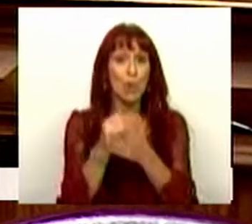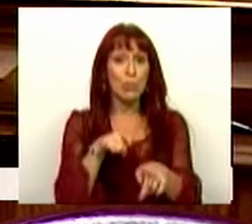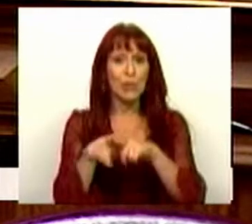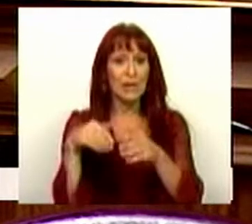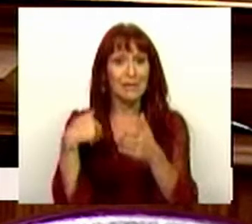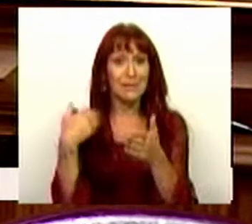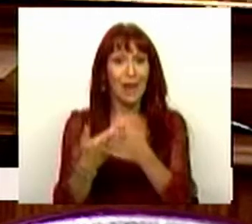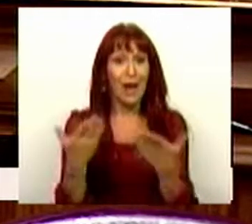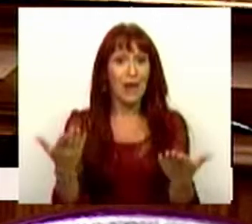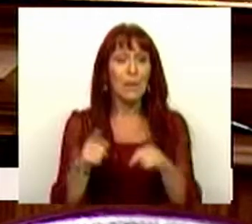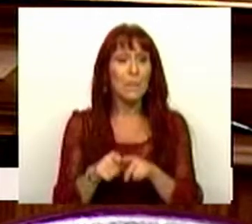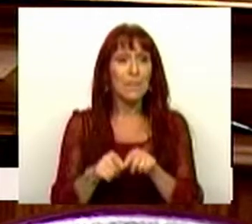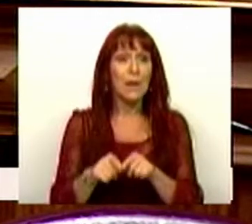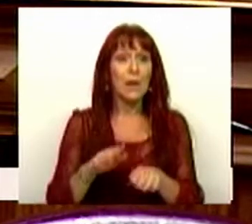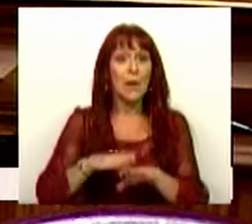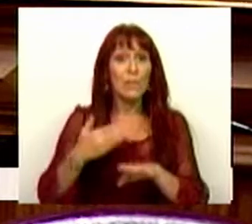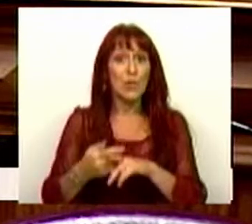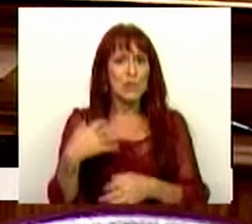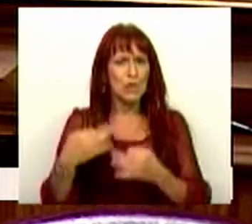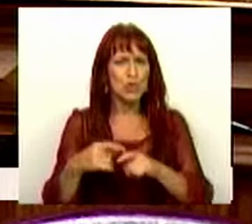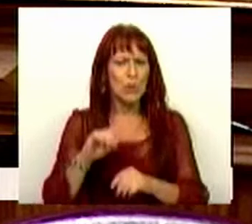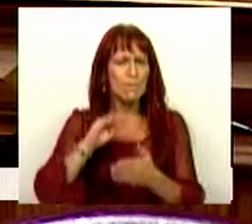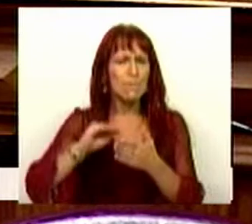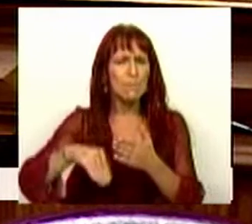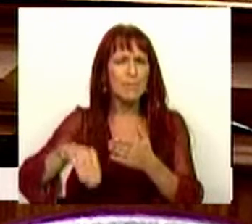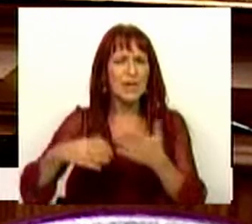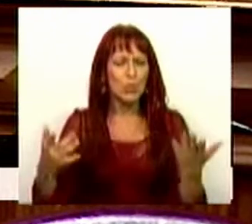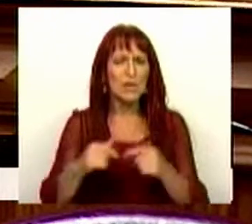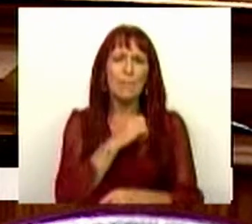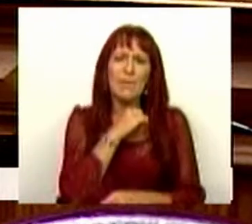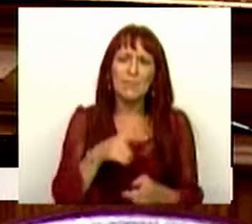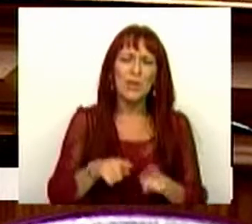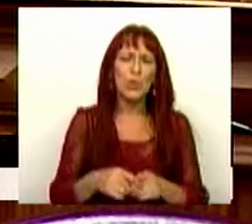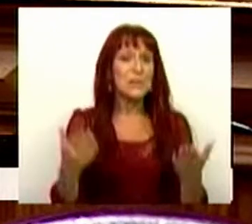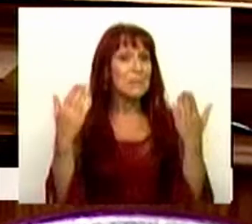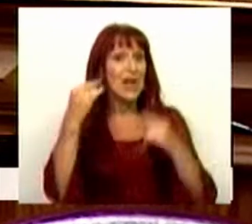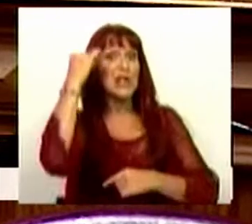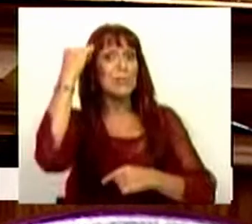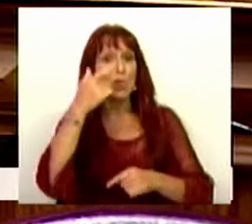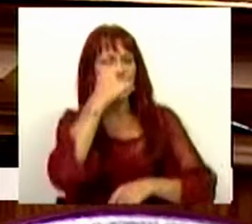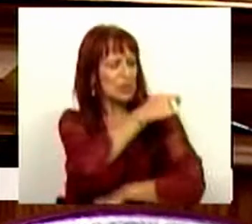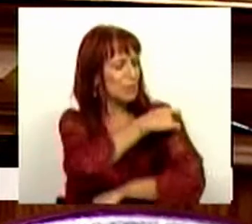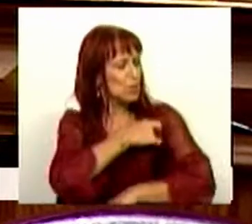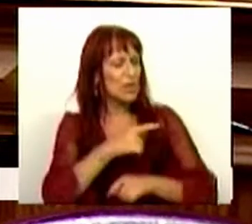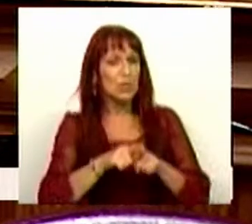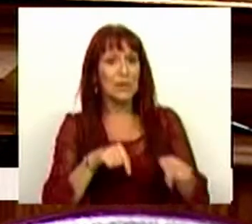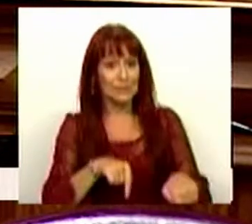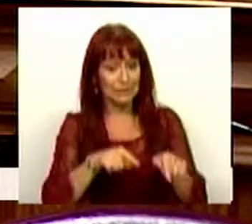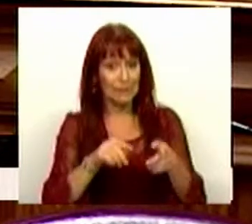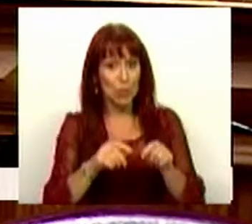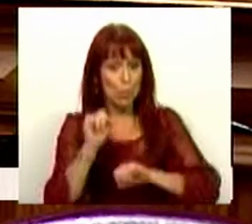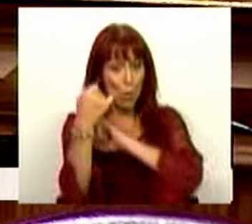político para reforço de tão justa petição. Permitam-me uma saudação especial aos representantes do MASMI,